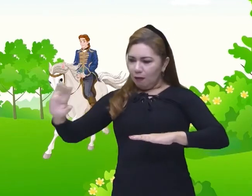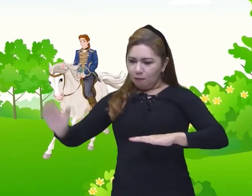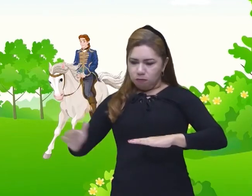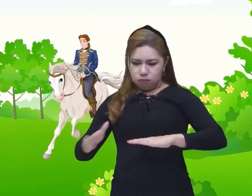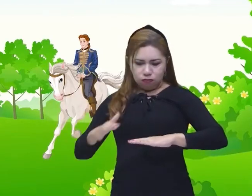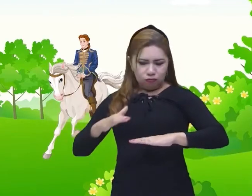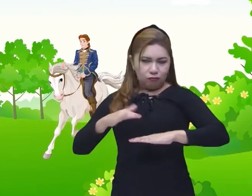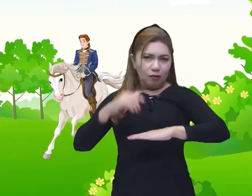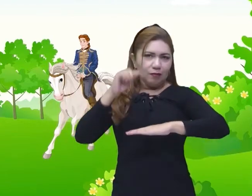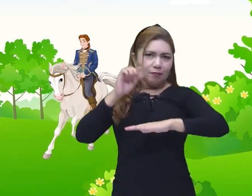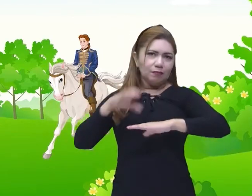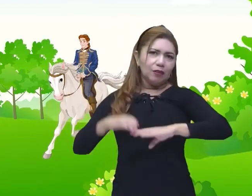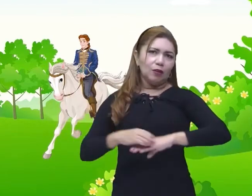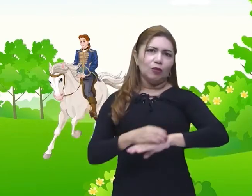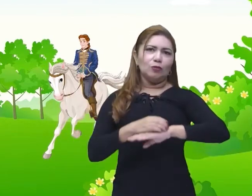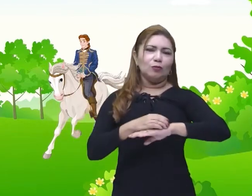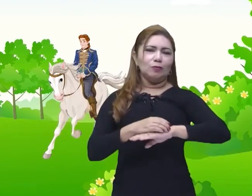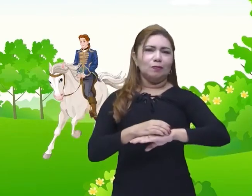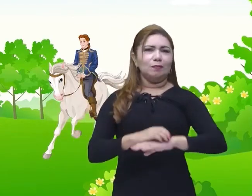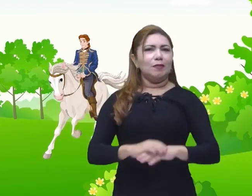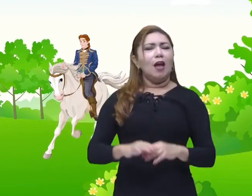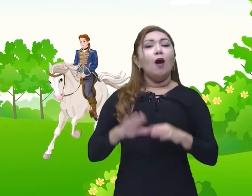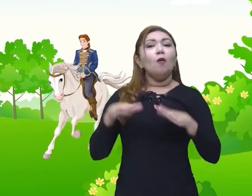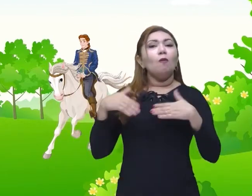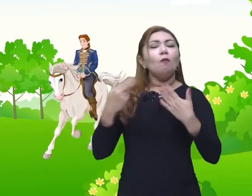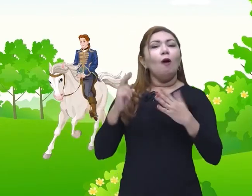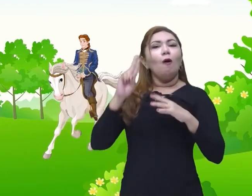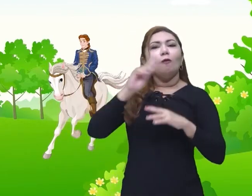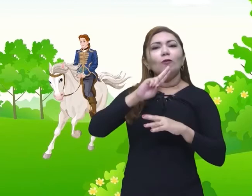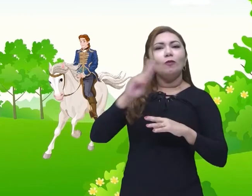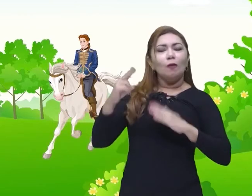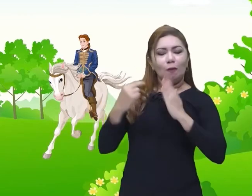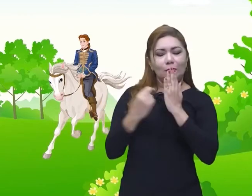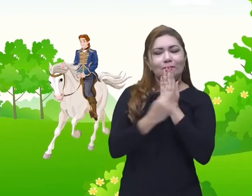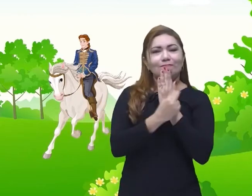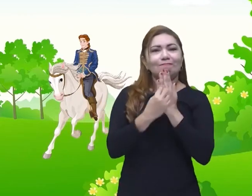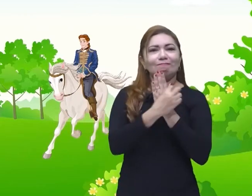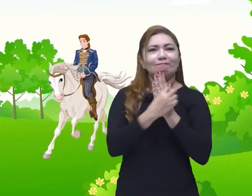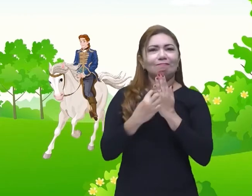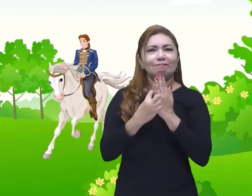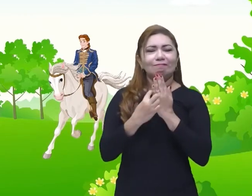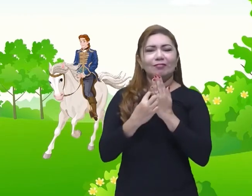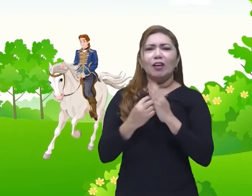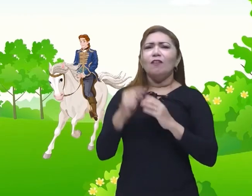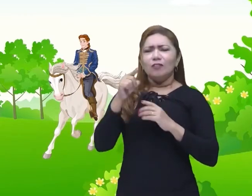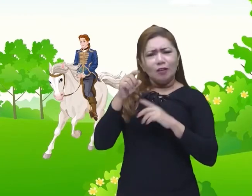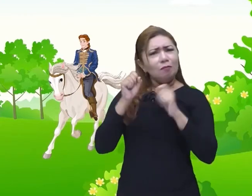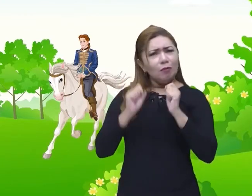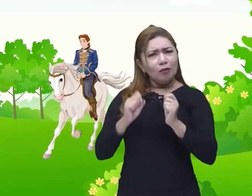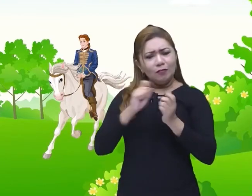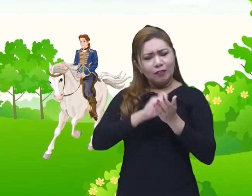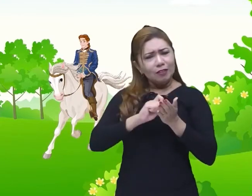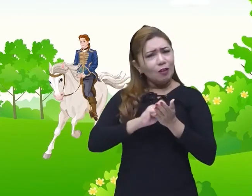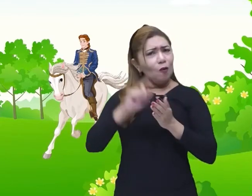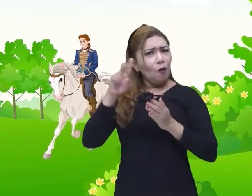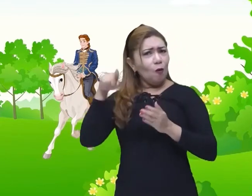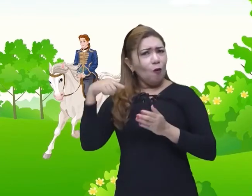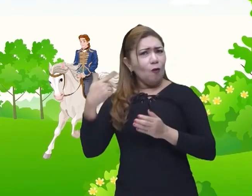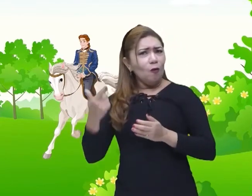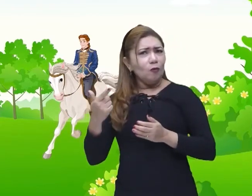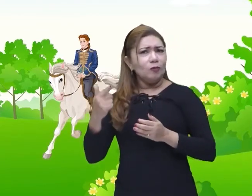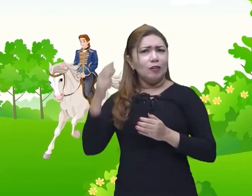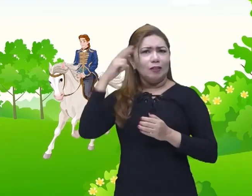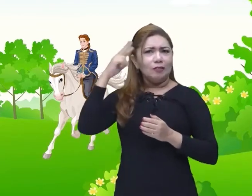título você daria? Da Cinderela? Você pode criar um outro tema, não é isso? Através